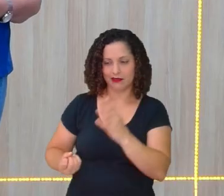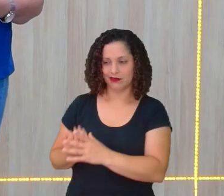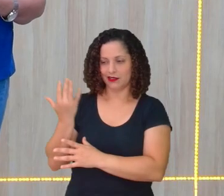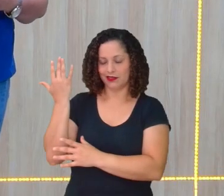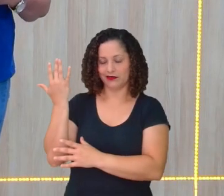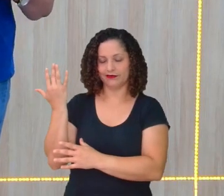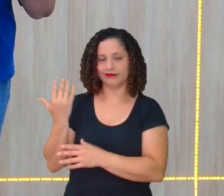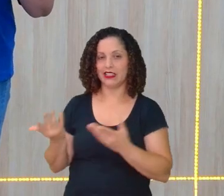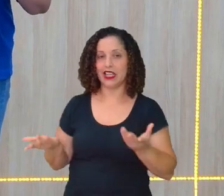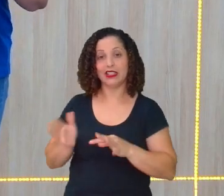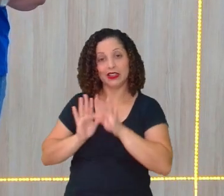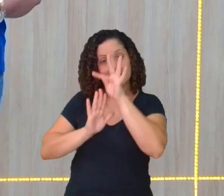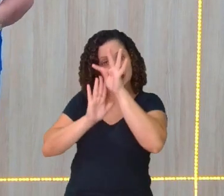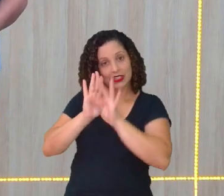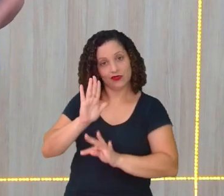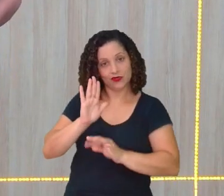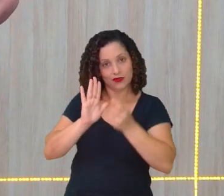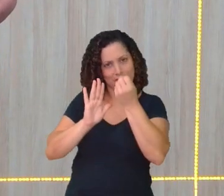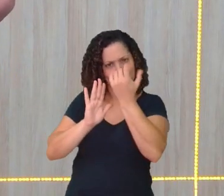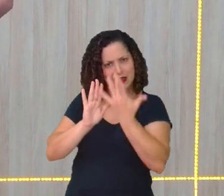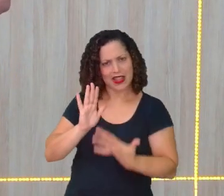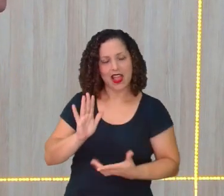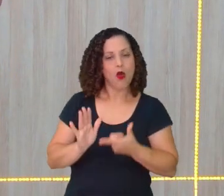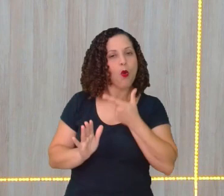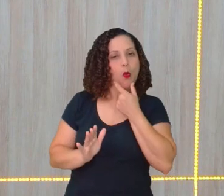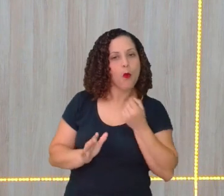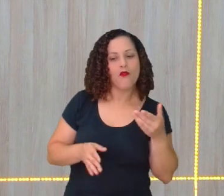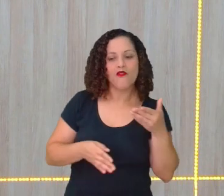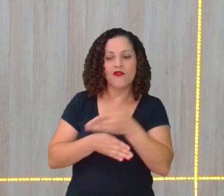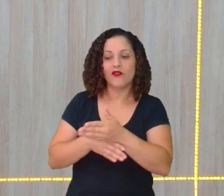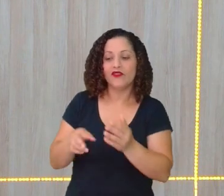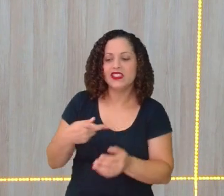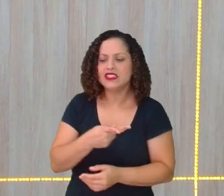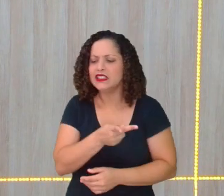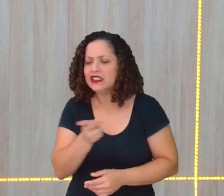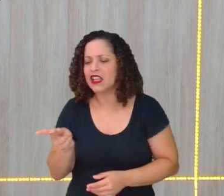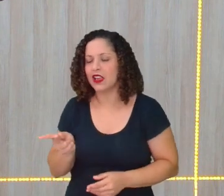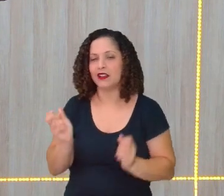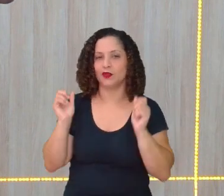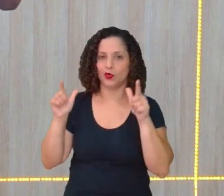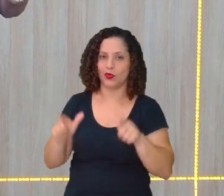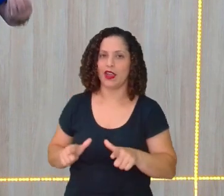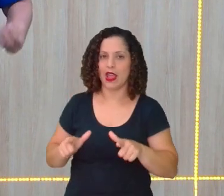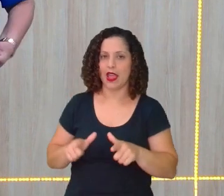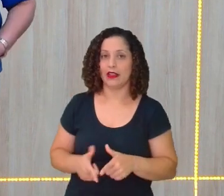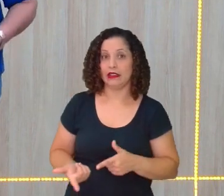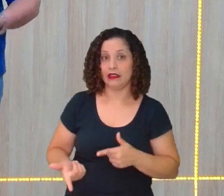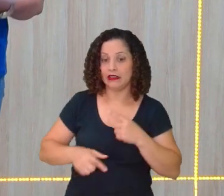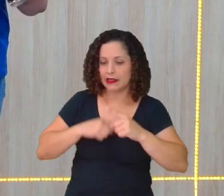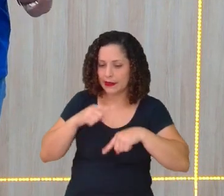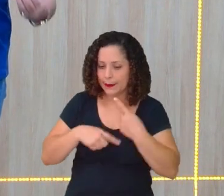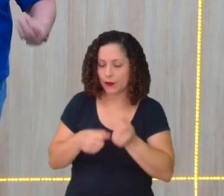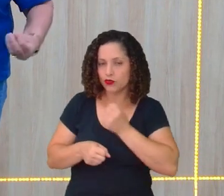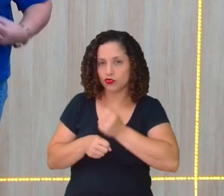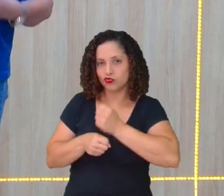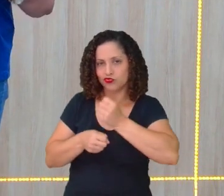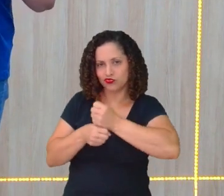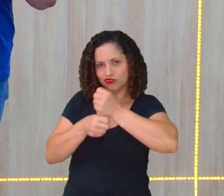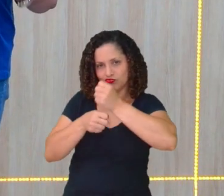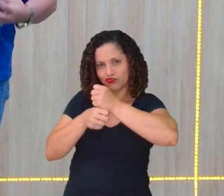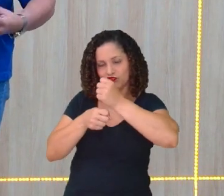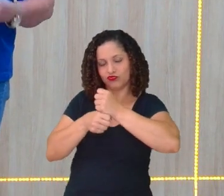seus textos, que ele visitou determinados lugares para construir. Tanto a Euclides da Cunha, que é aquela do sertão,